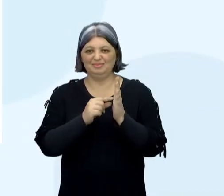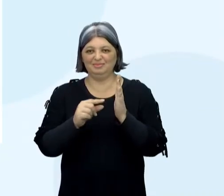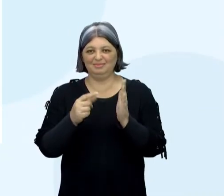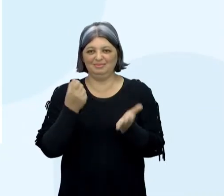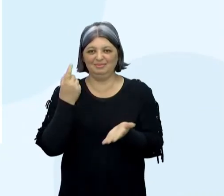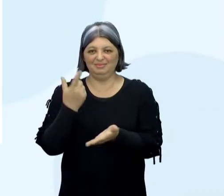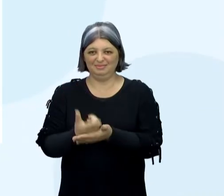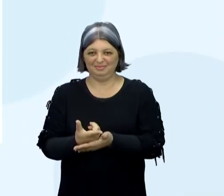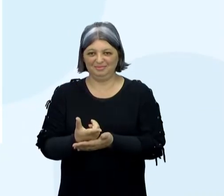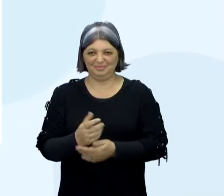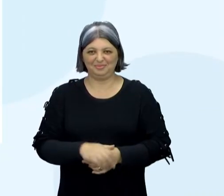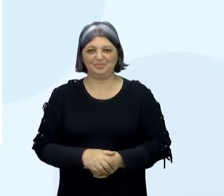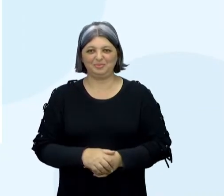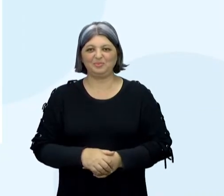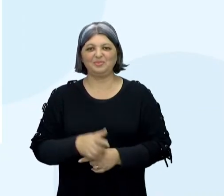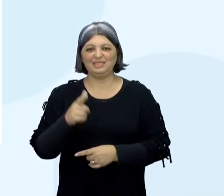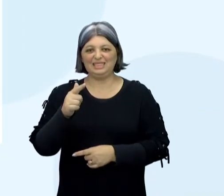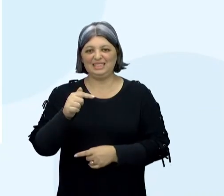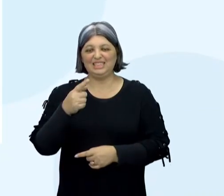compra, no valor aí de R$